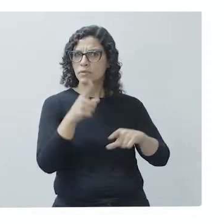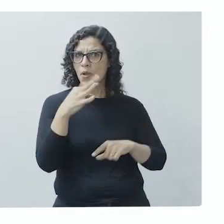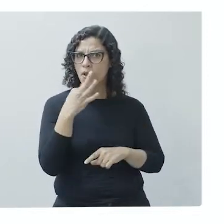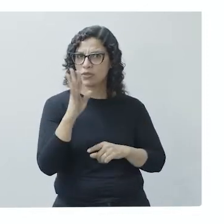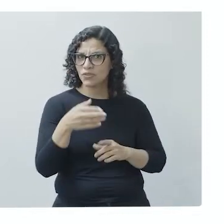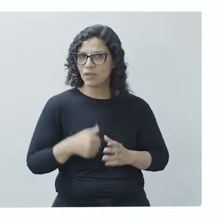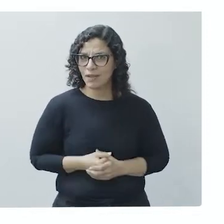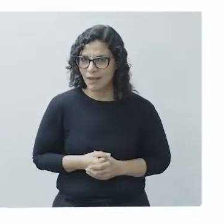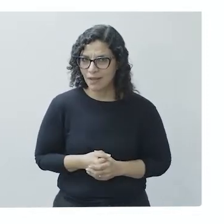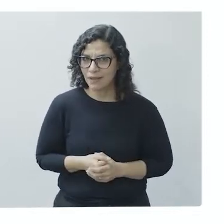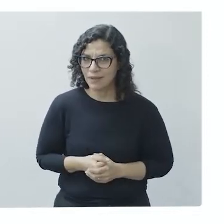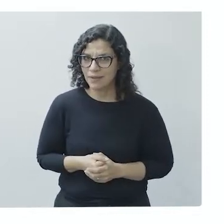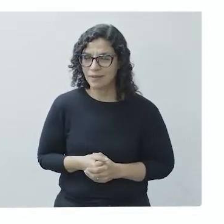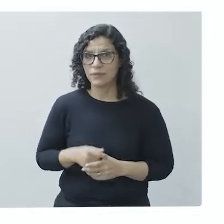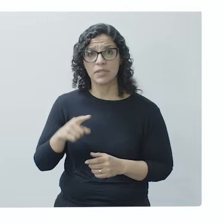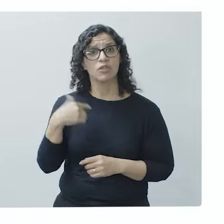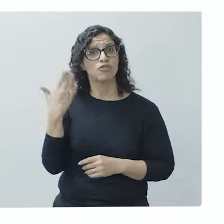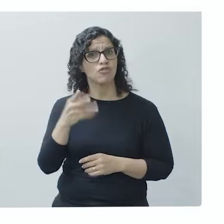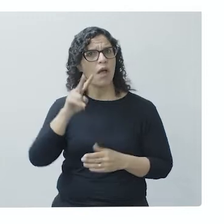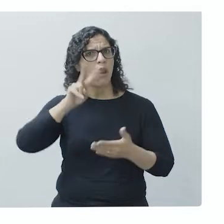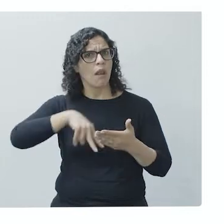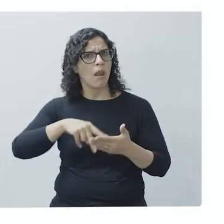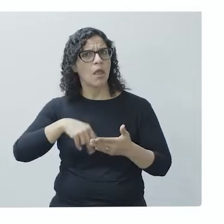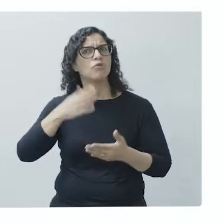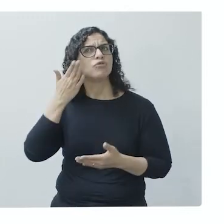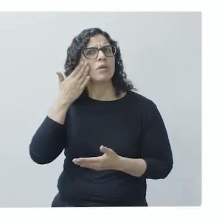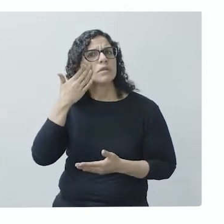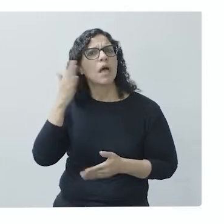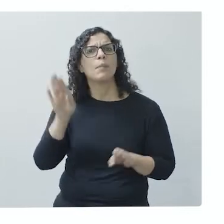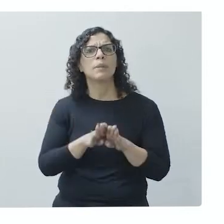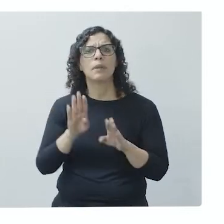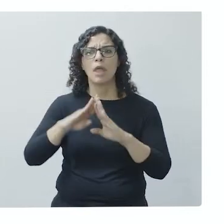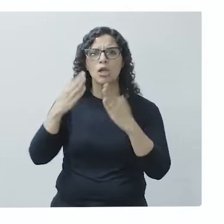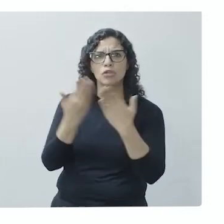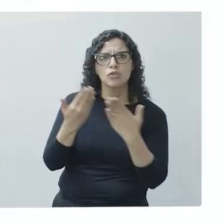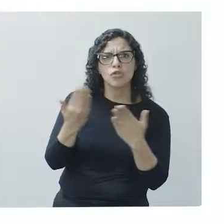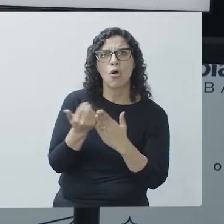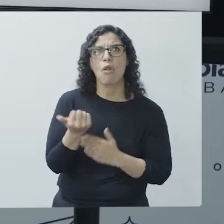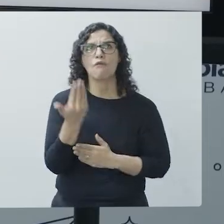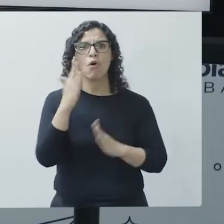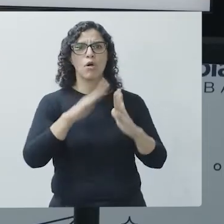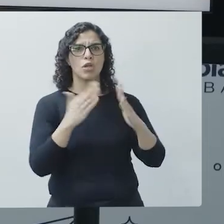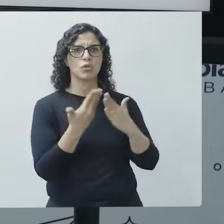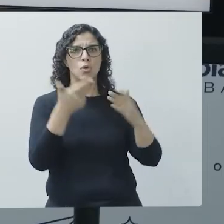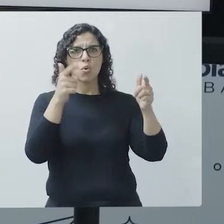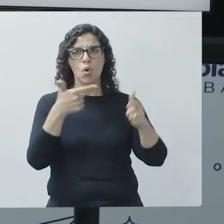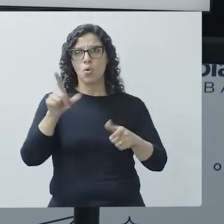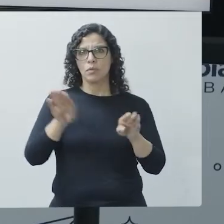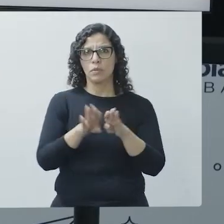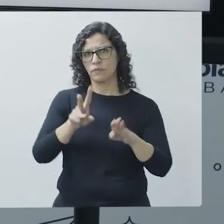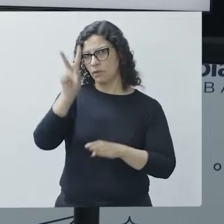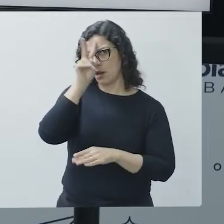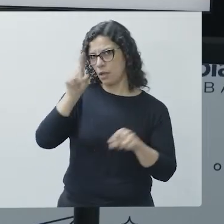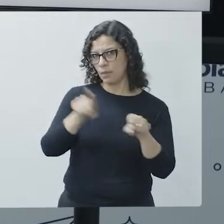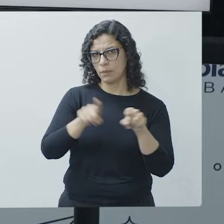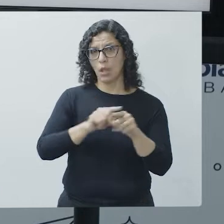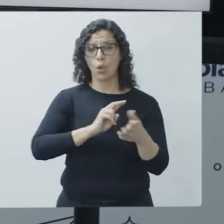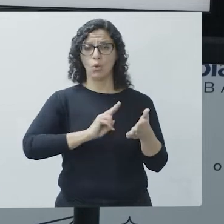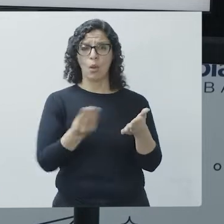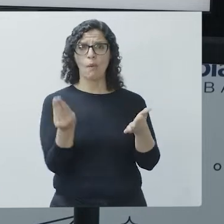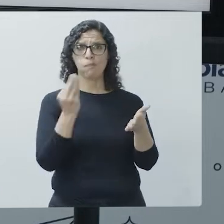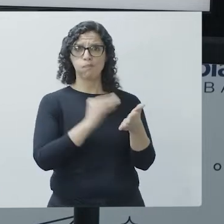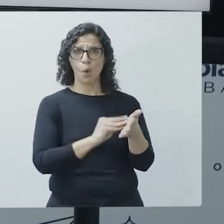brasileiros que você conhece, que você já ouviu falar? Pode ser na escola, pode ser fora da escola. Às vezes você lembra só o